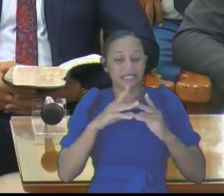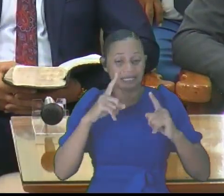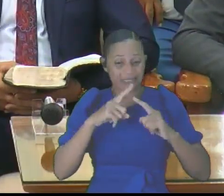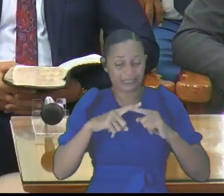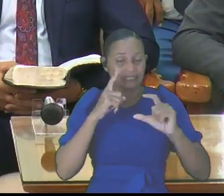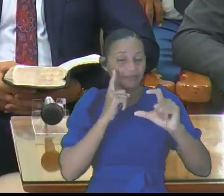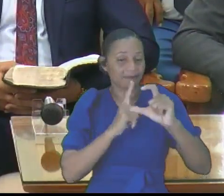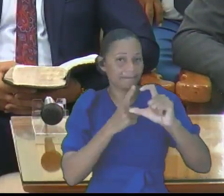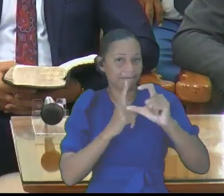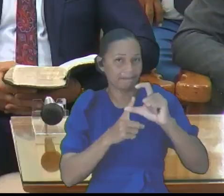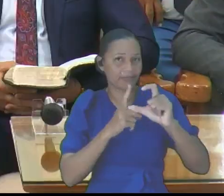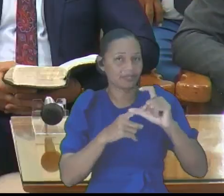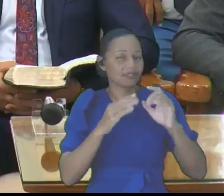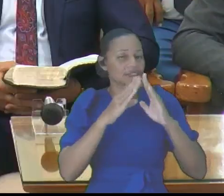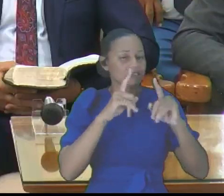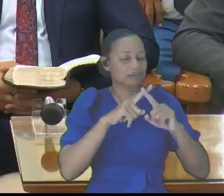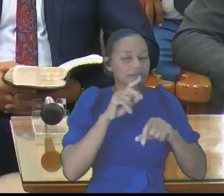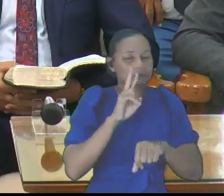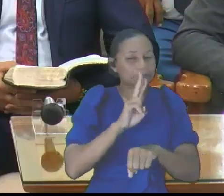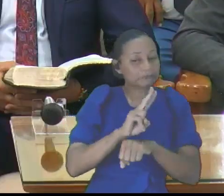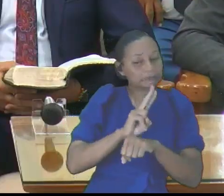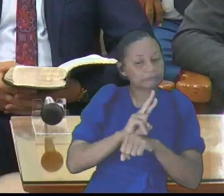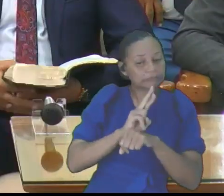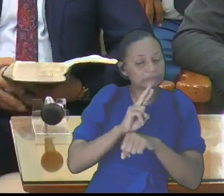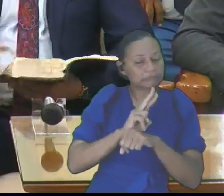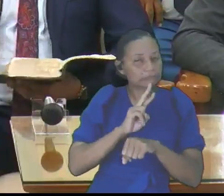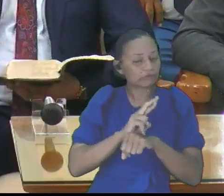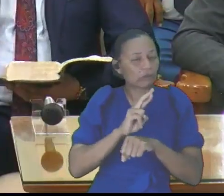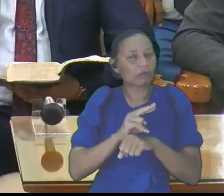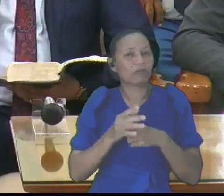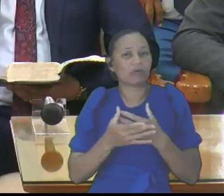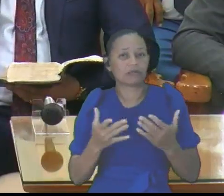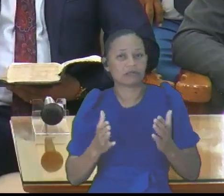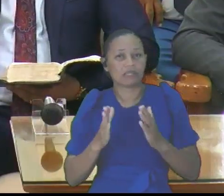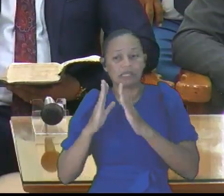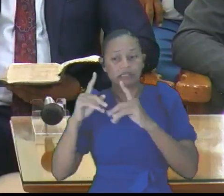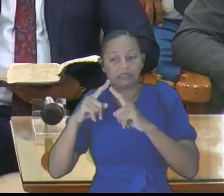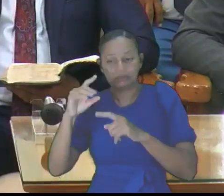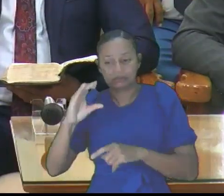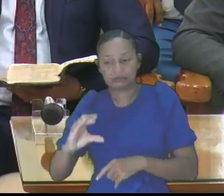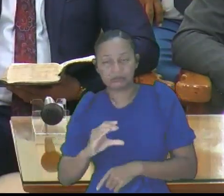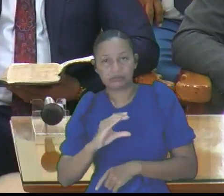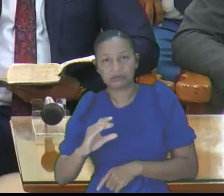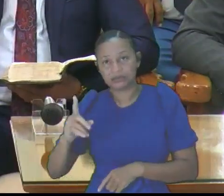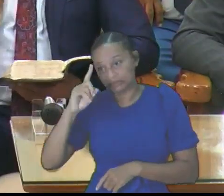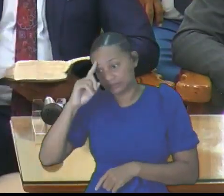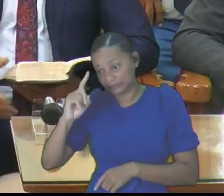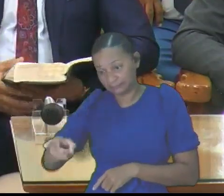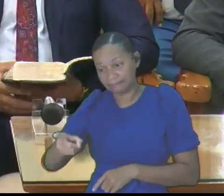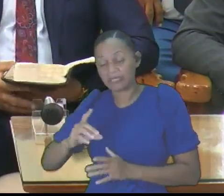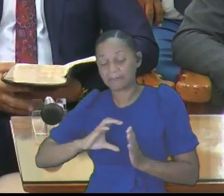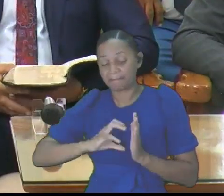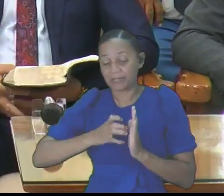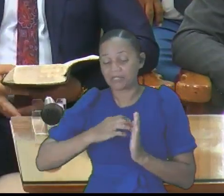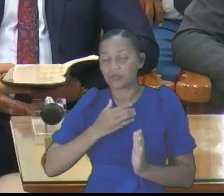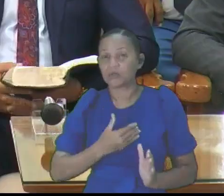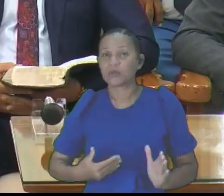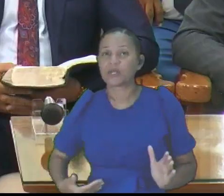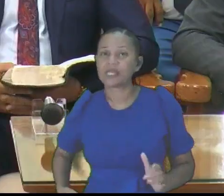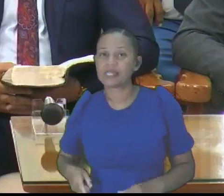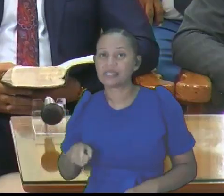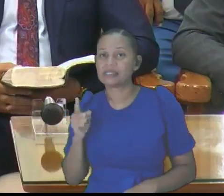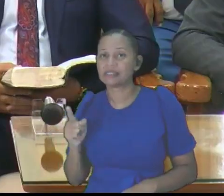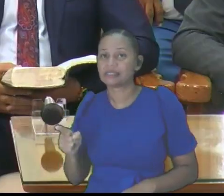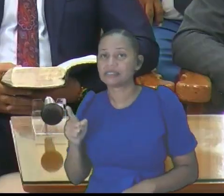comunista tem a igreja de fachada. Tem uma igreja protestante, tem a igreja católica, mas quem manda é o partido do governo.